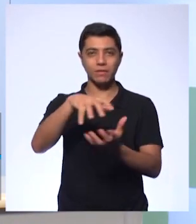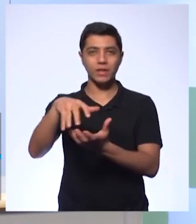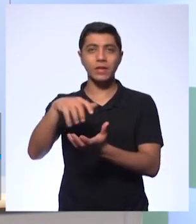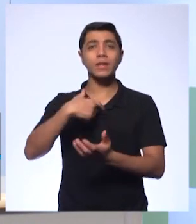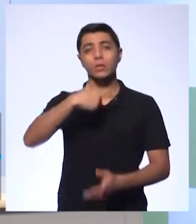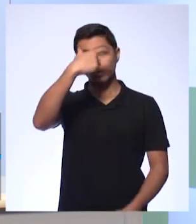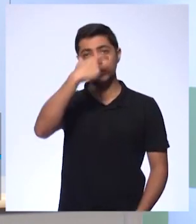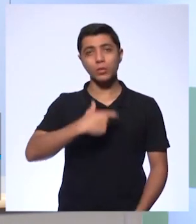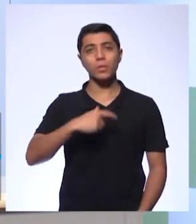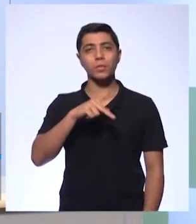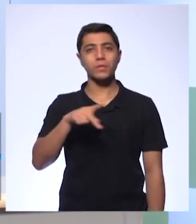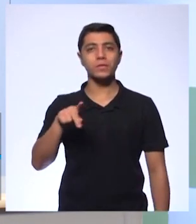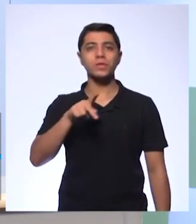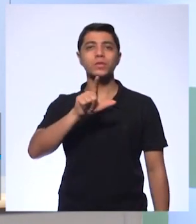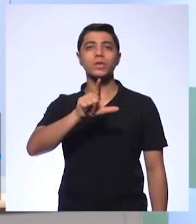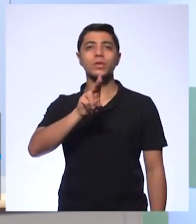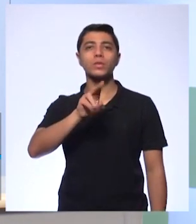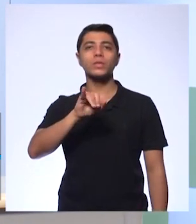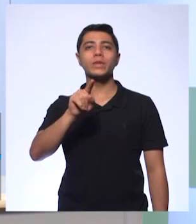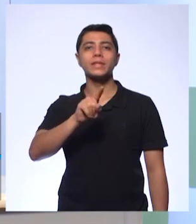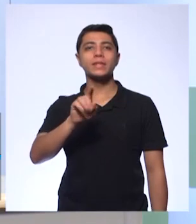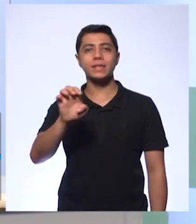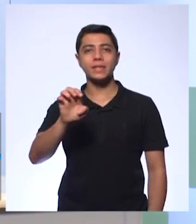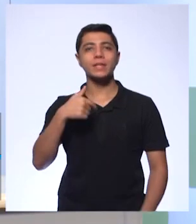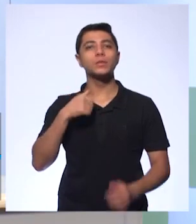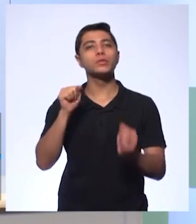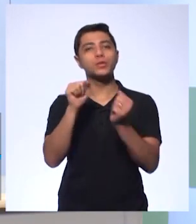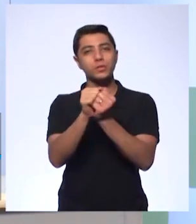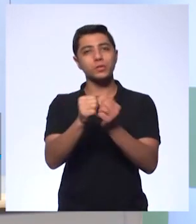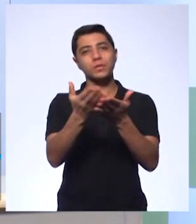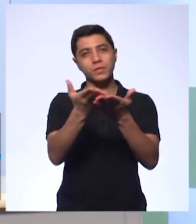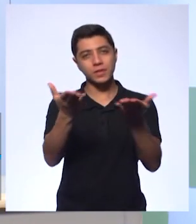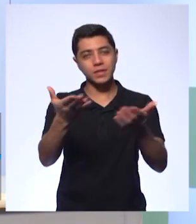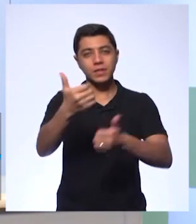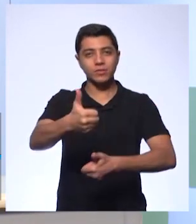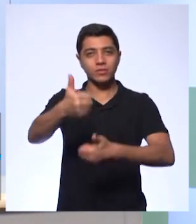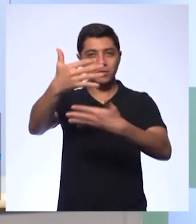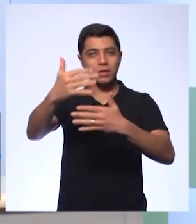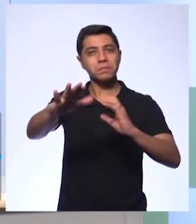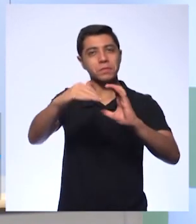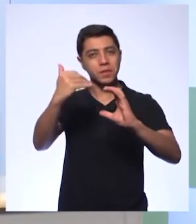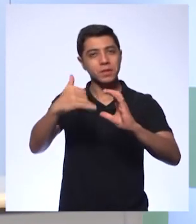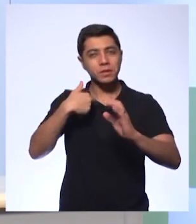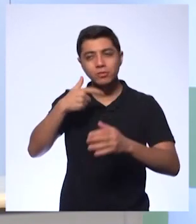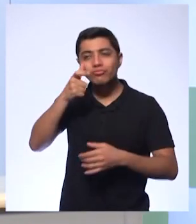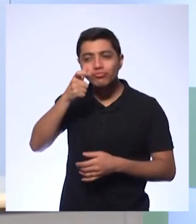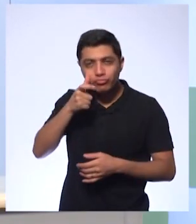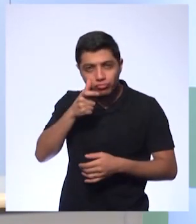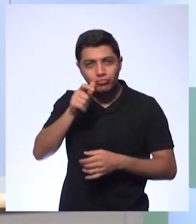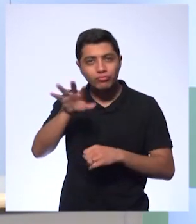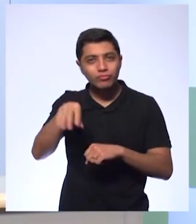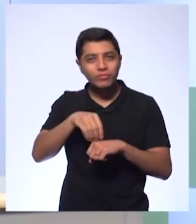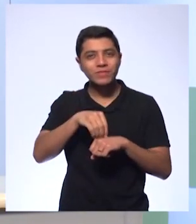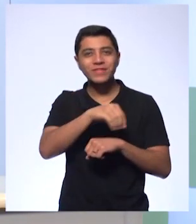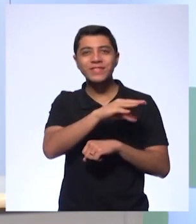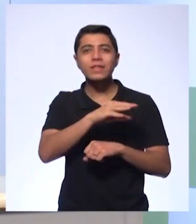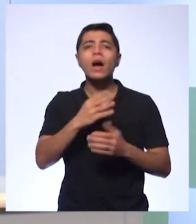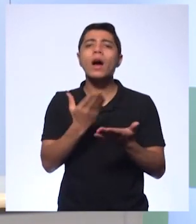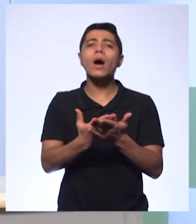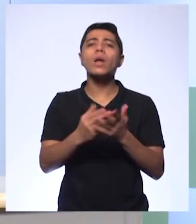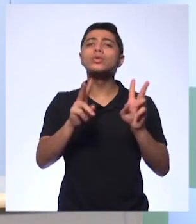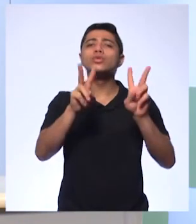Coutinho e estarei junto com vocês, estudantes, nas interações do nosso chat para a aula de hoje, que será sobre